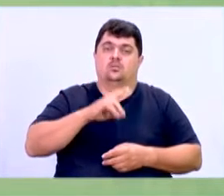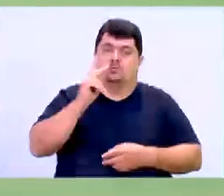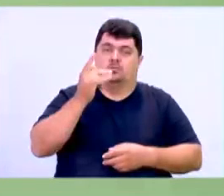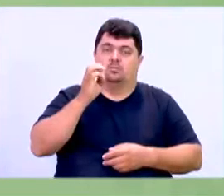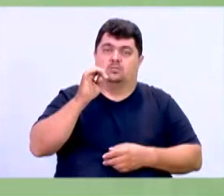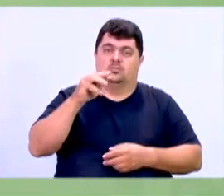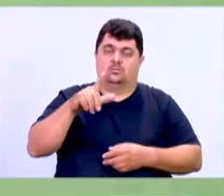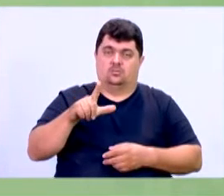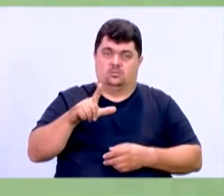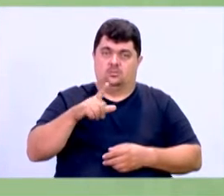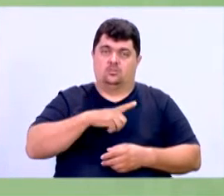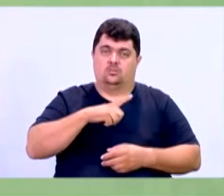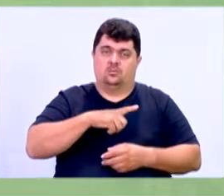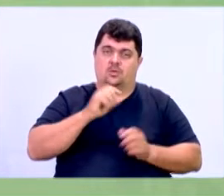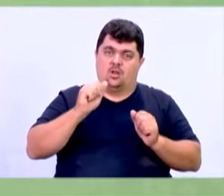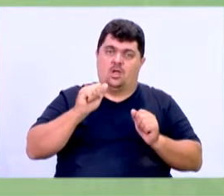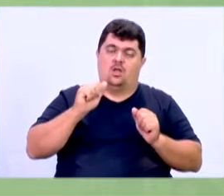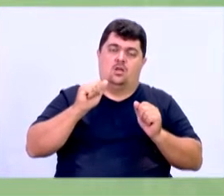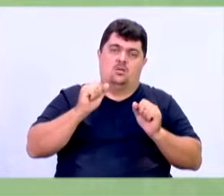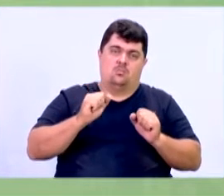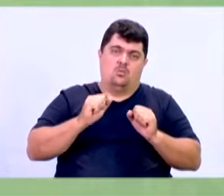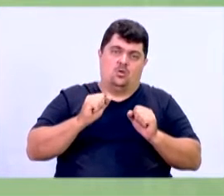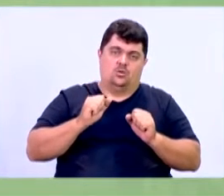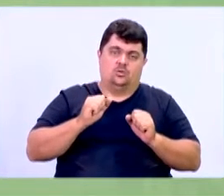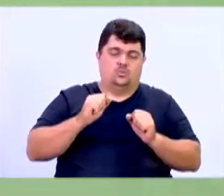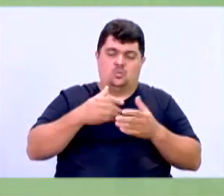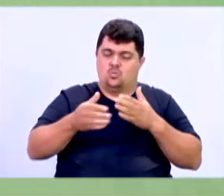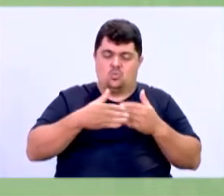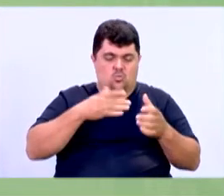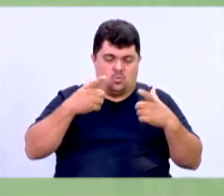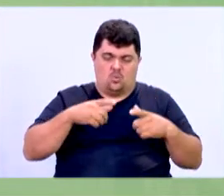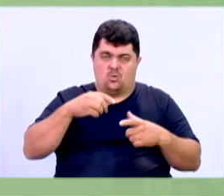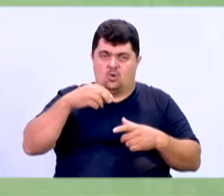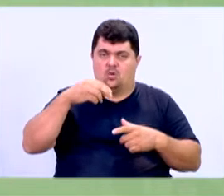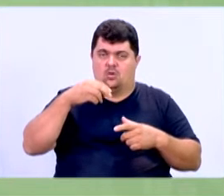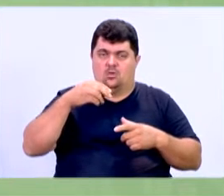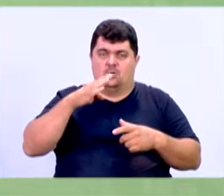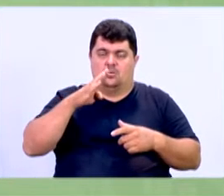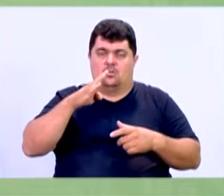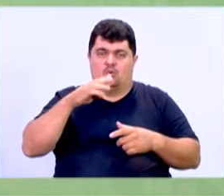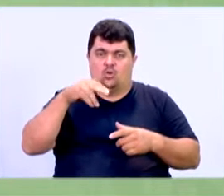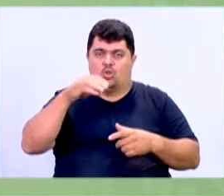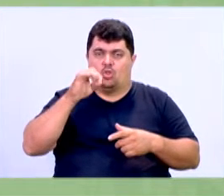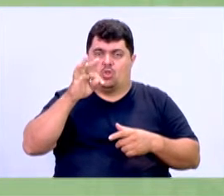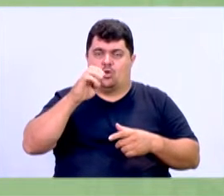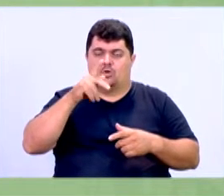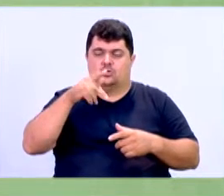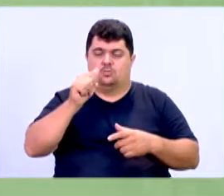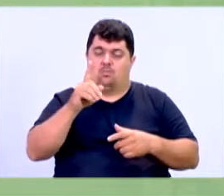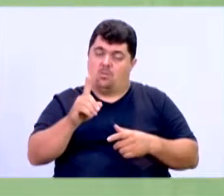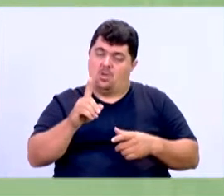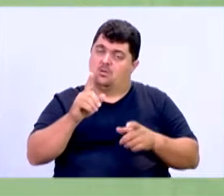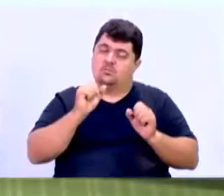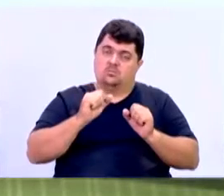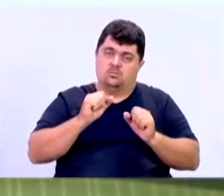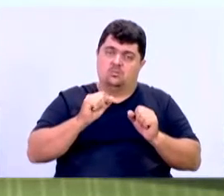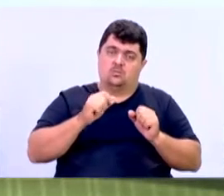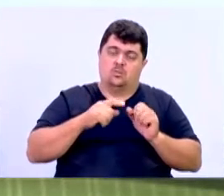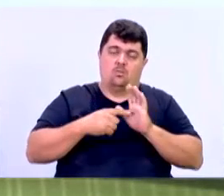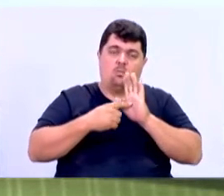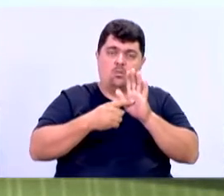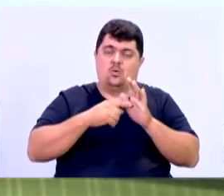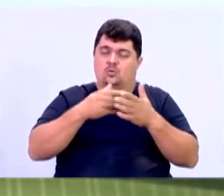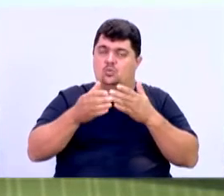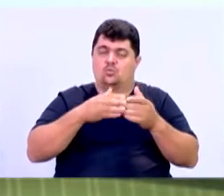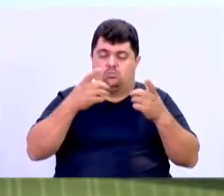HTML, a gente pode fazer no bloco de notas, desde da abertura do HTML, o corpo, o título do HTML, e exibir no nosso navegador